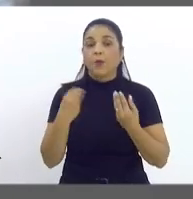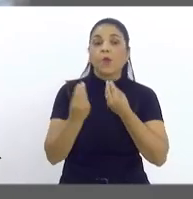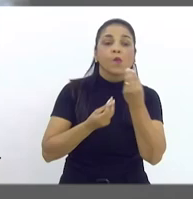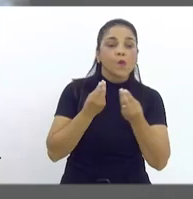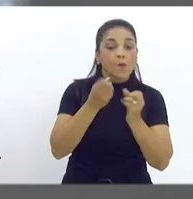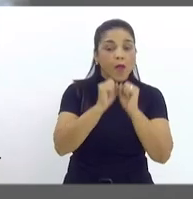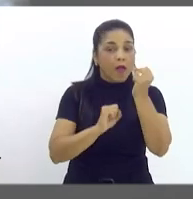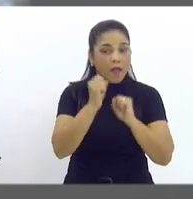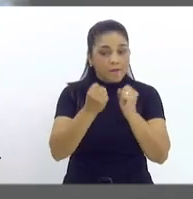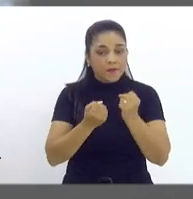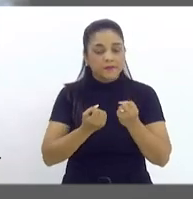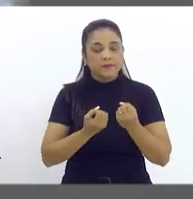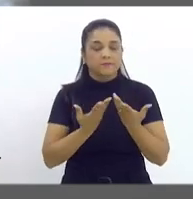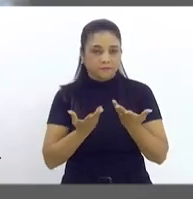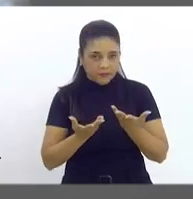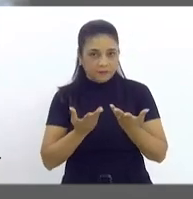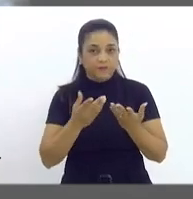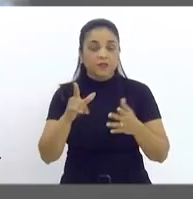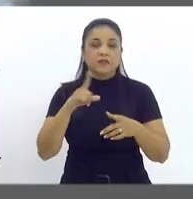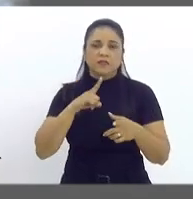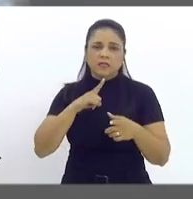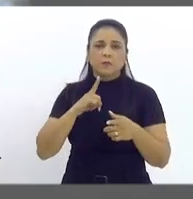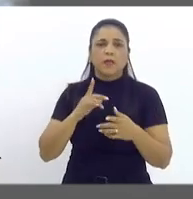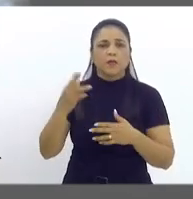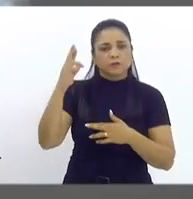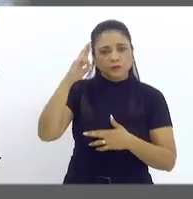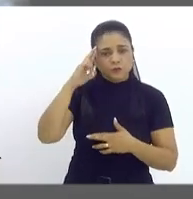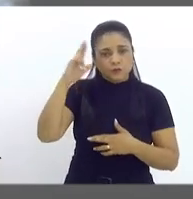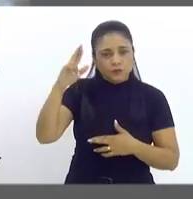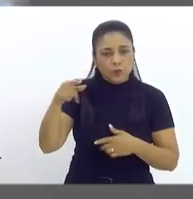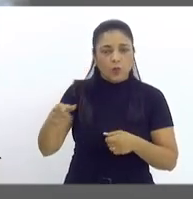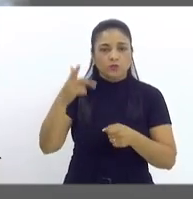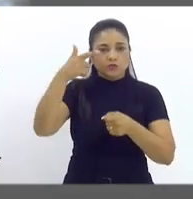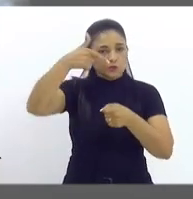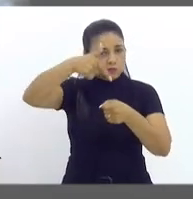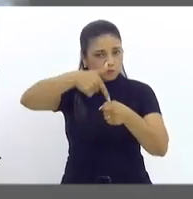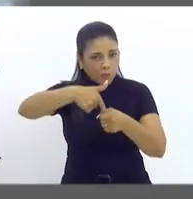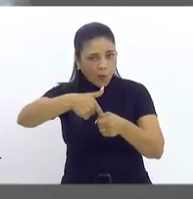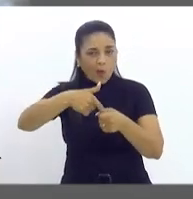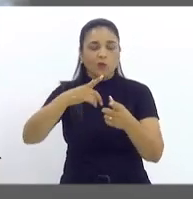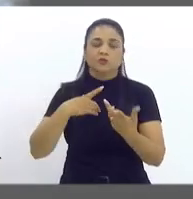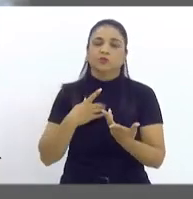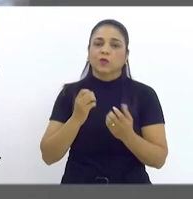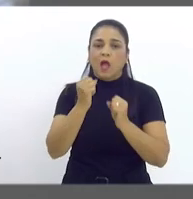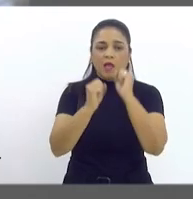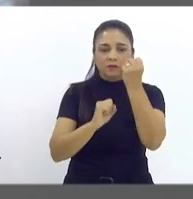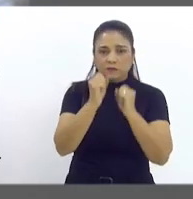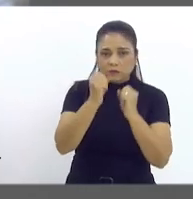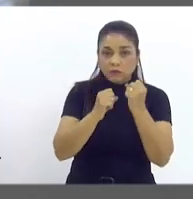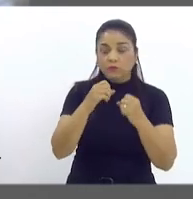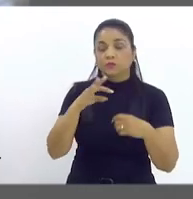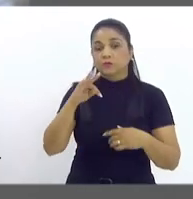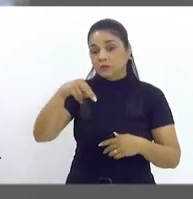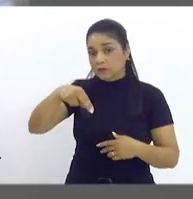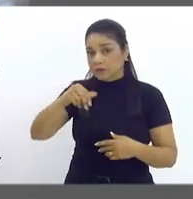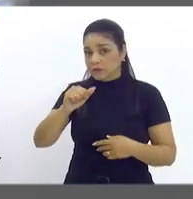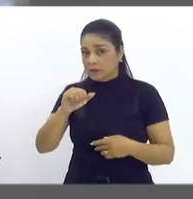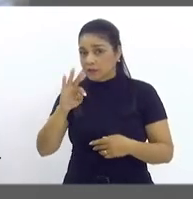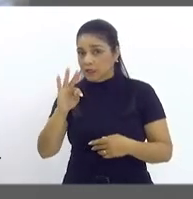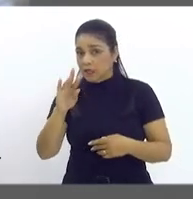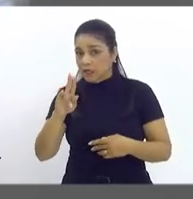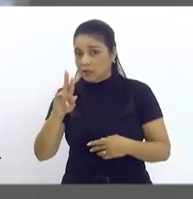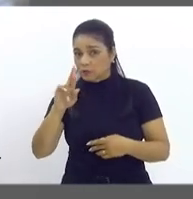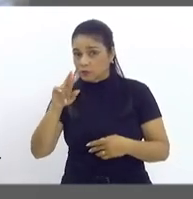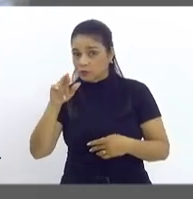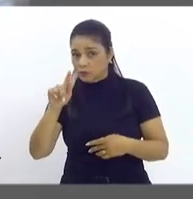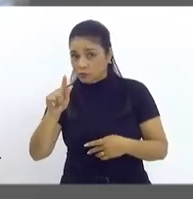aos donos de postos, que a gente envia às indústrias, que a Natuz encaminha todos os consumidores e 1 milhão